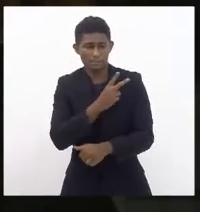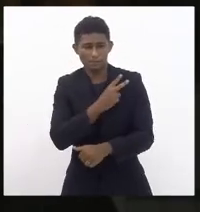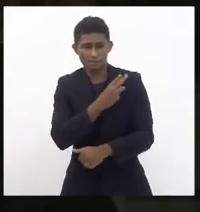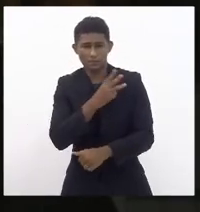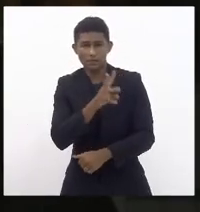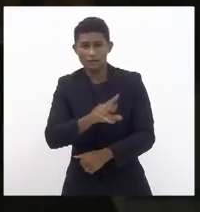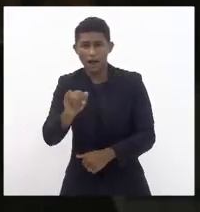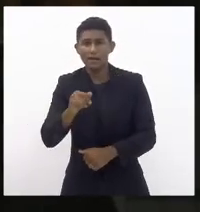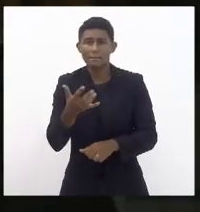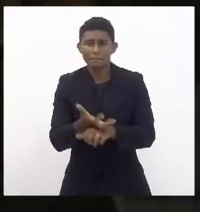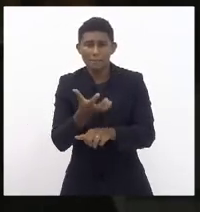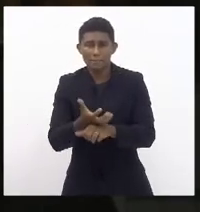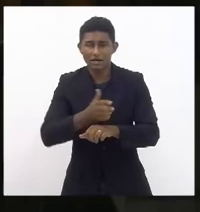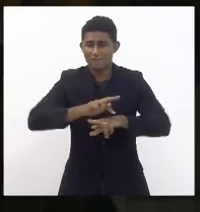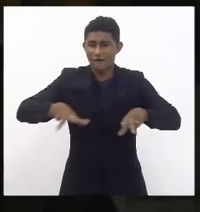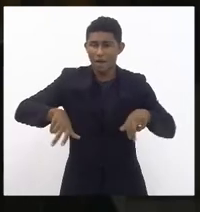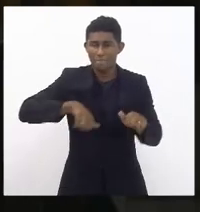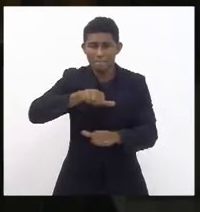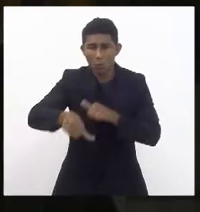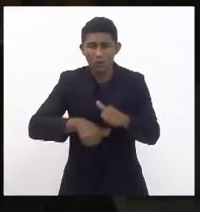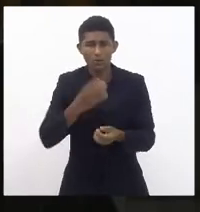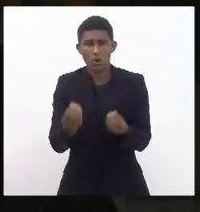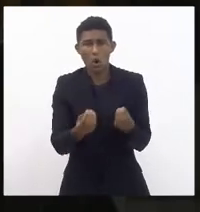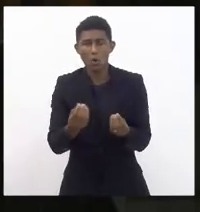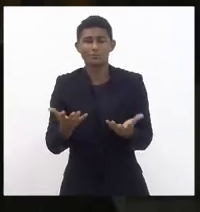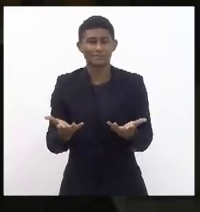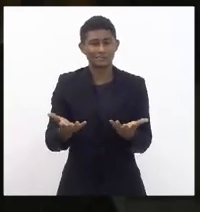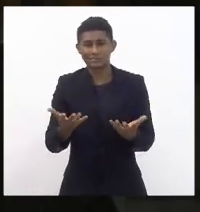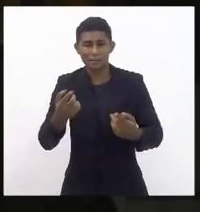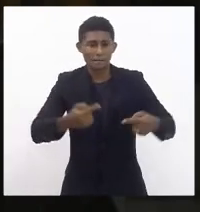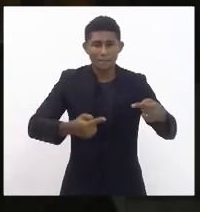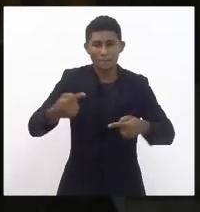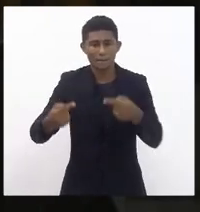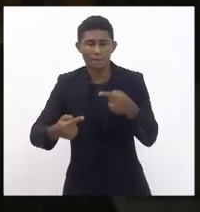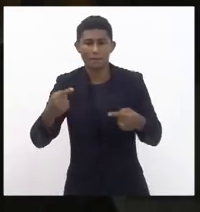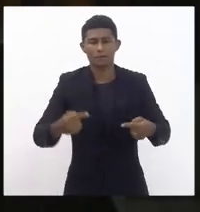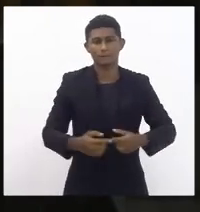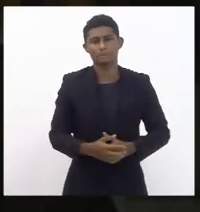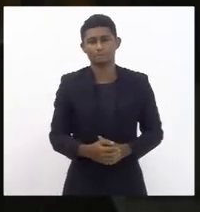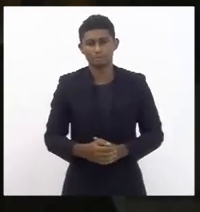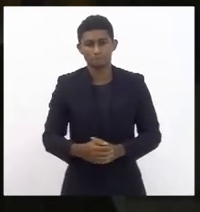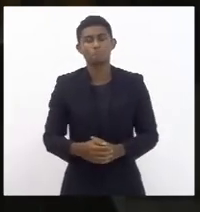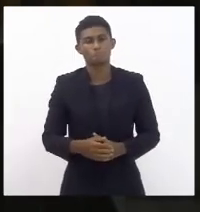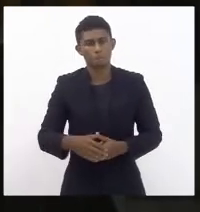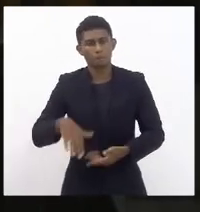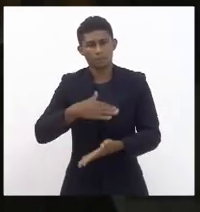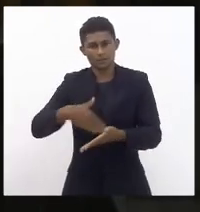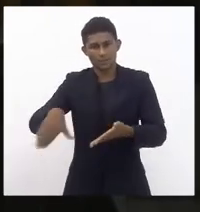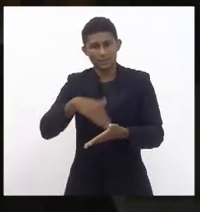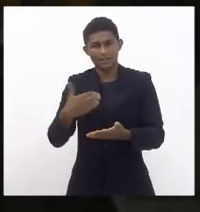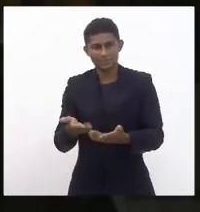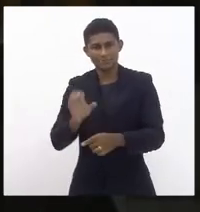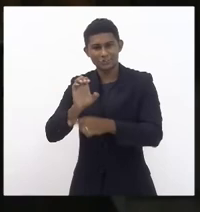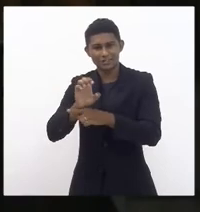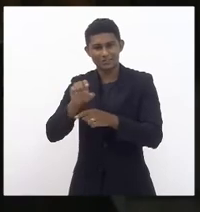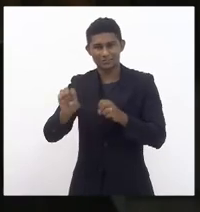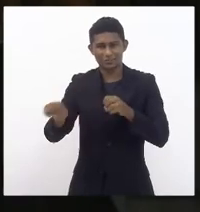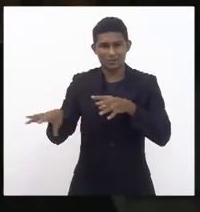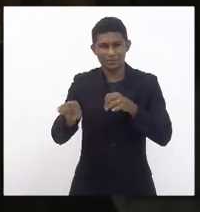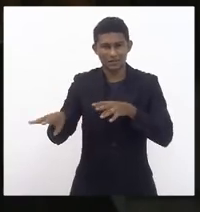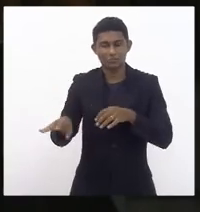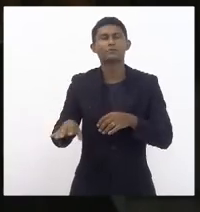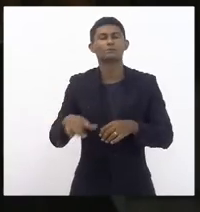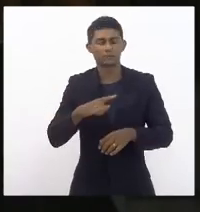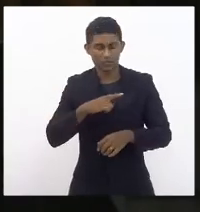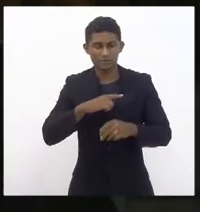propõe e na formação dos nossos estudantes e a Secretaria de Estado de Educação participou da audiência